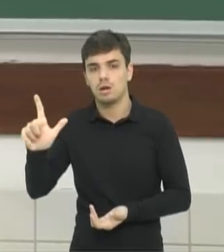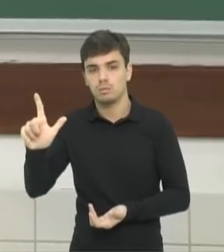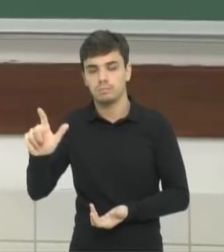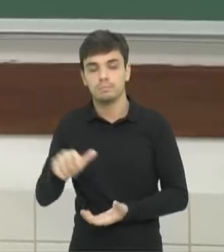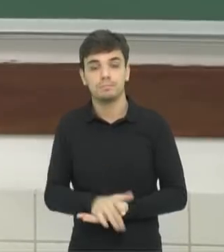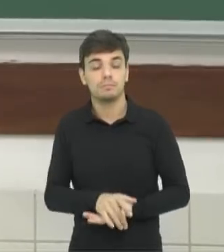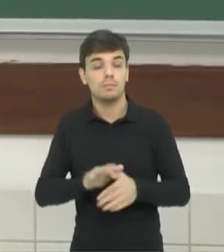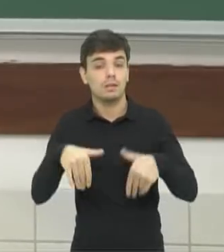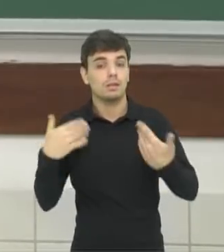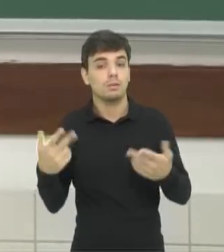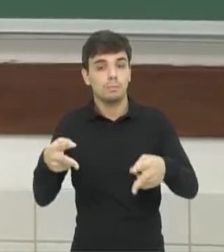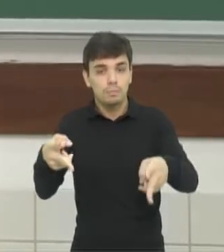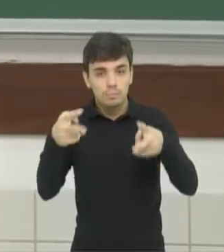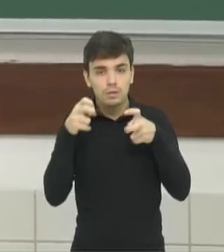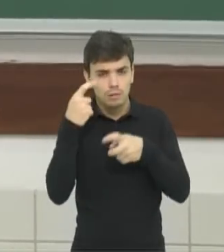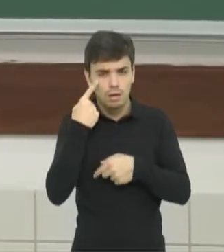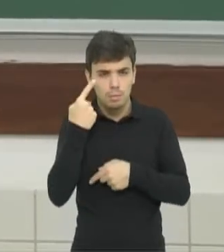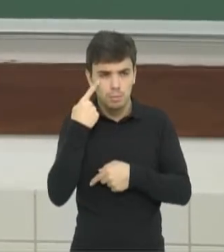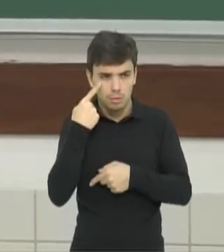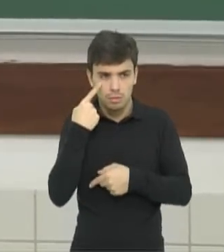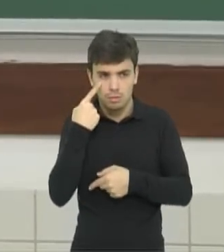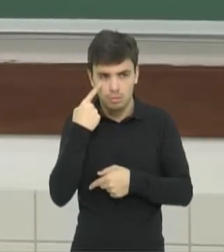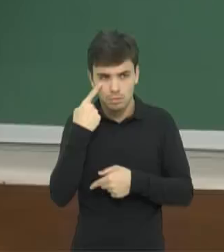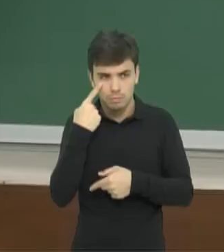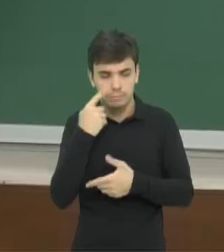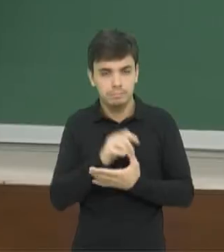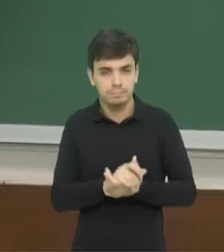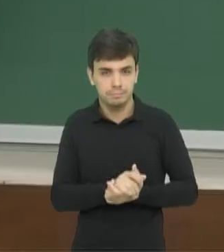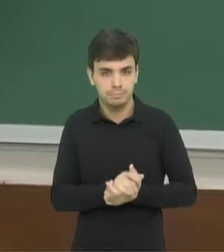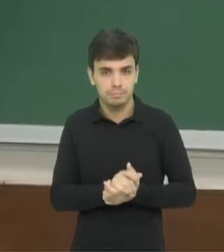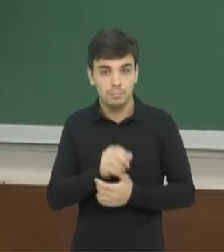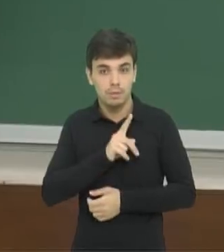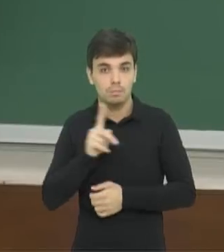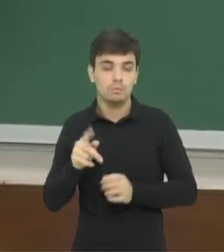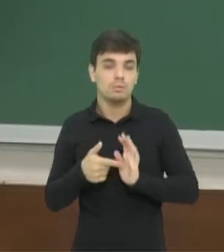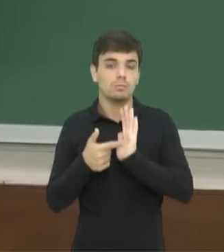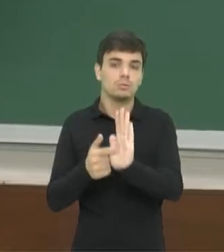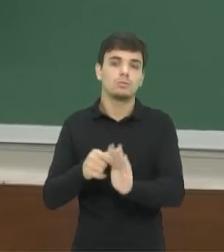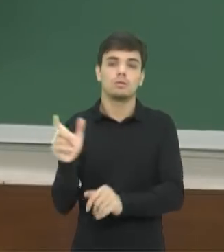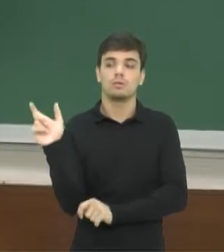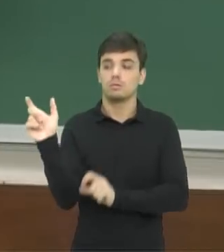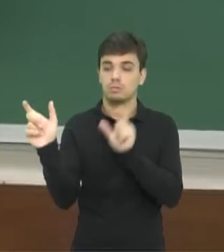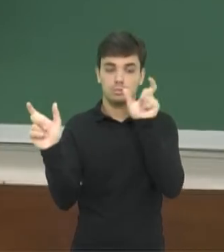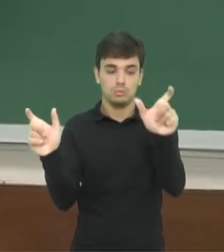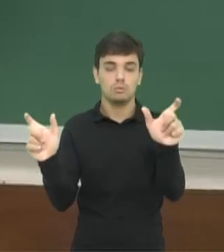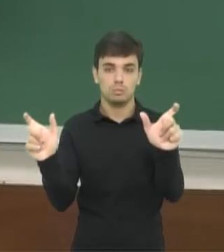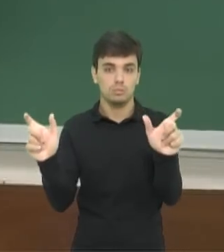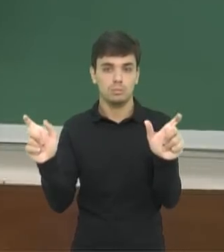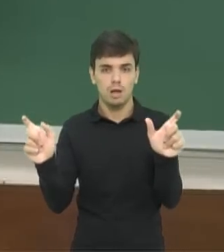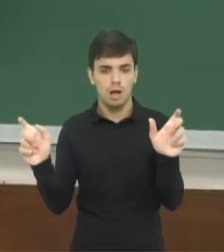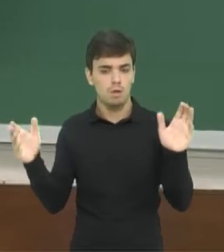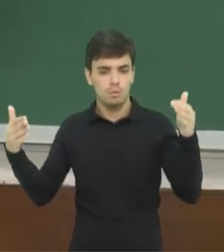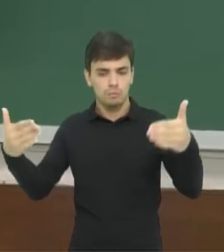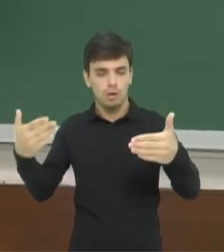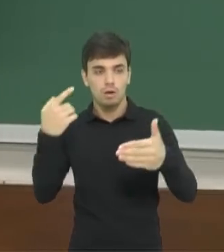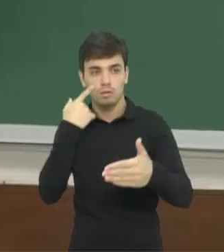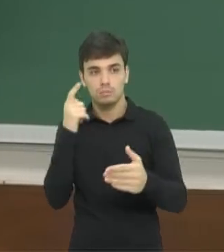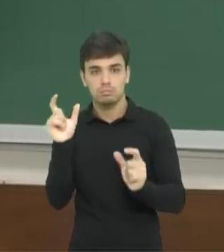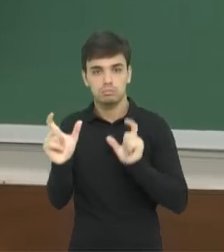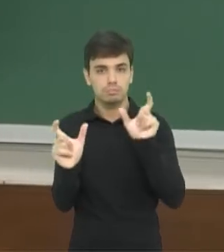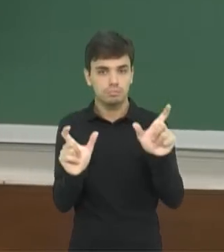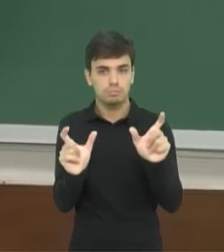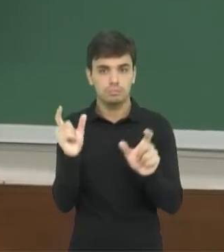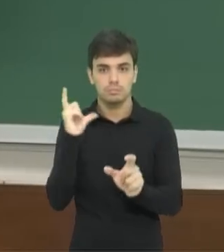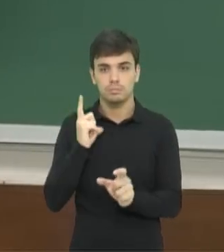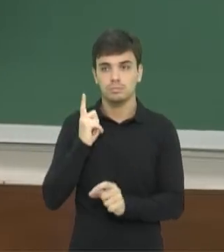Então, reparem que a professora colocou, inclusive, aqui agora para vocês verem, essas duas palavras enfoque, tá? Então, vamos